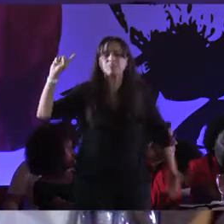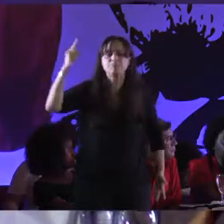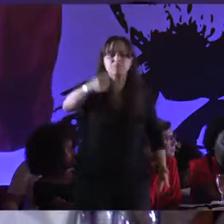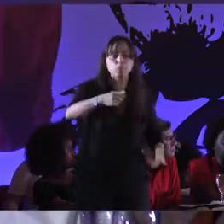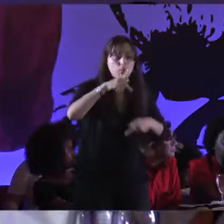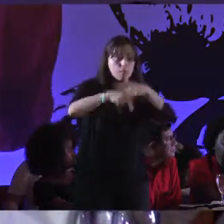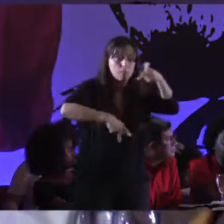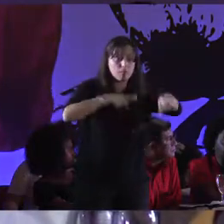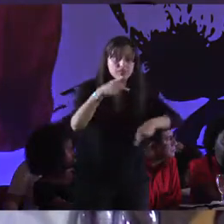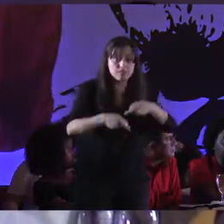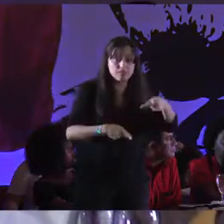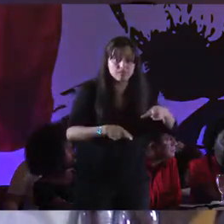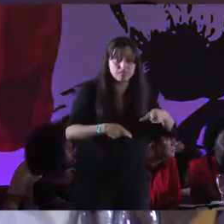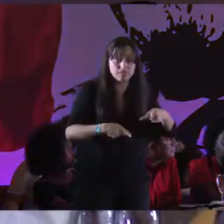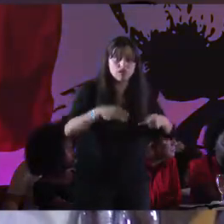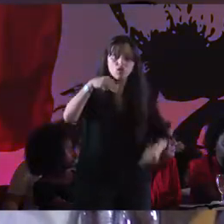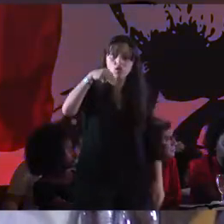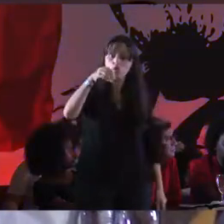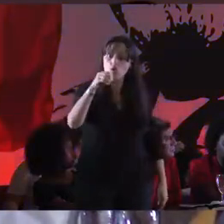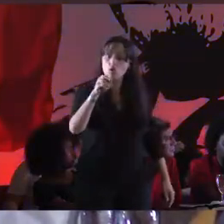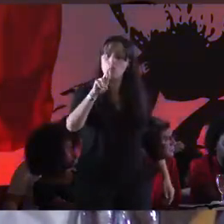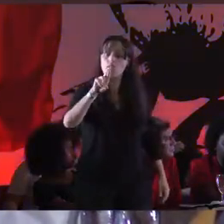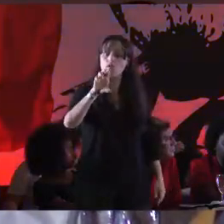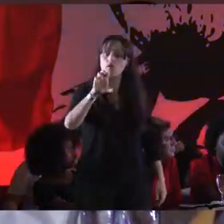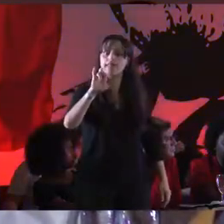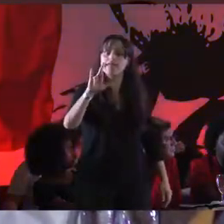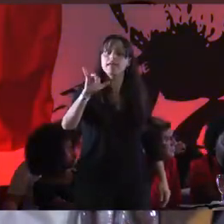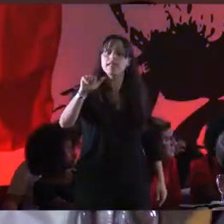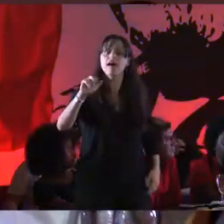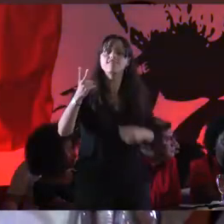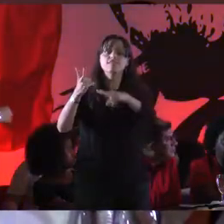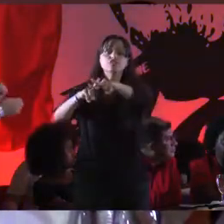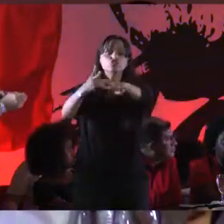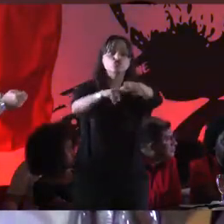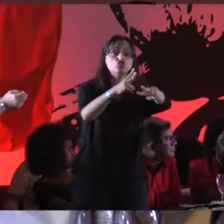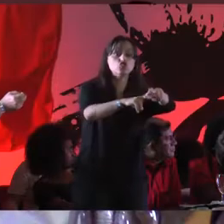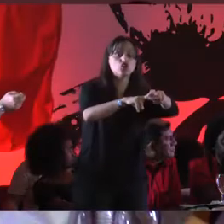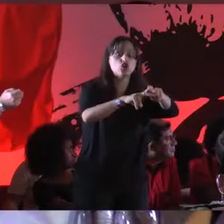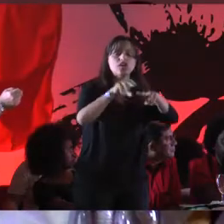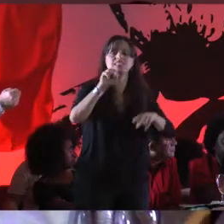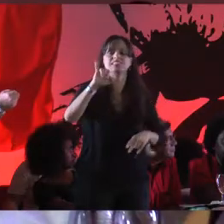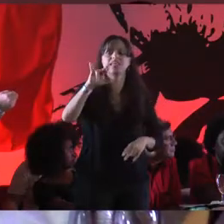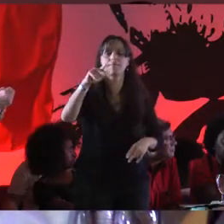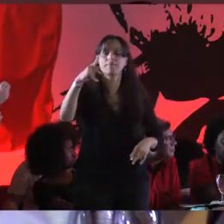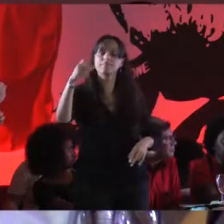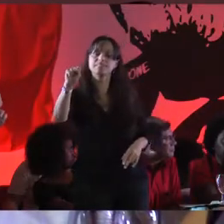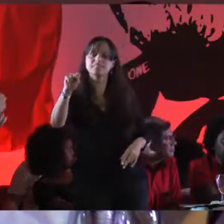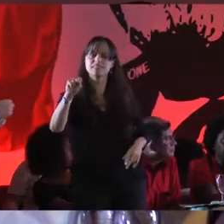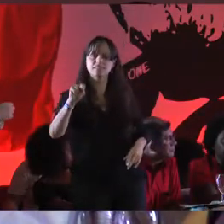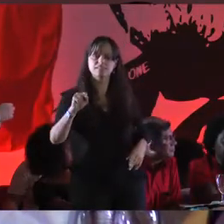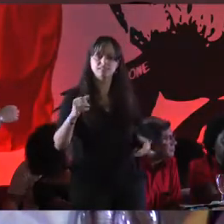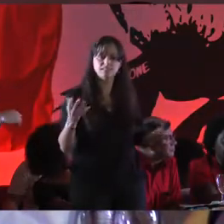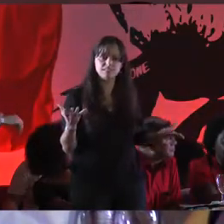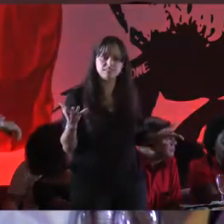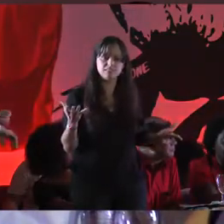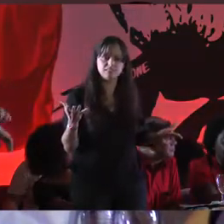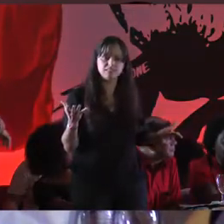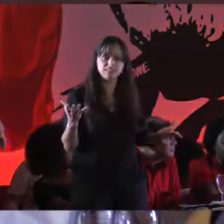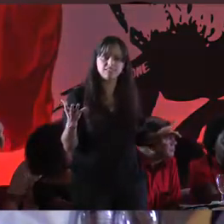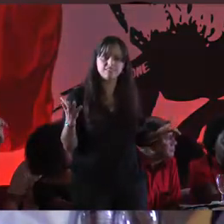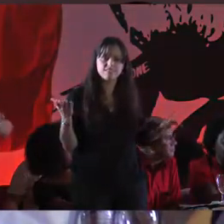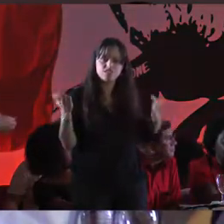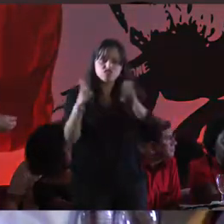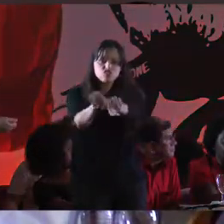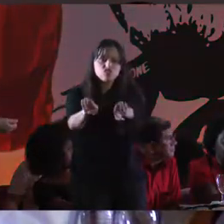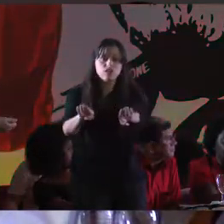o Moreira fechou 250 CIEPs. Será que esse pessoal não entende que é necessário